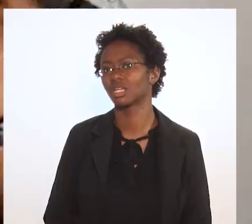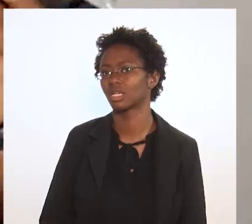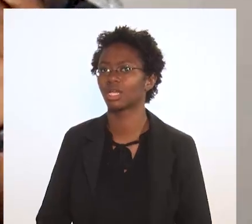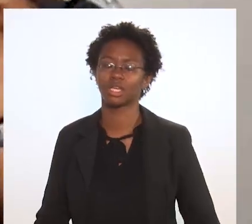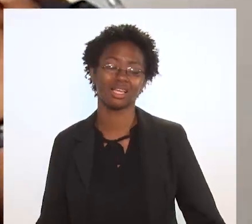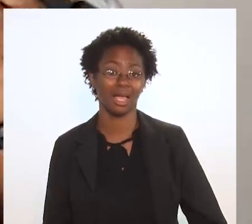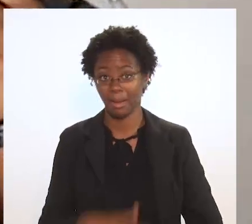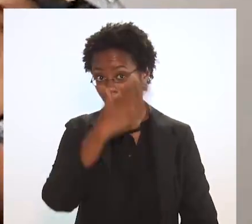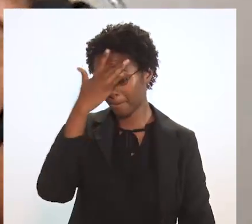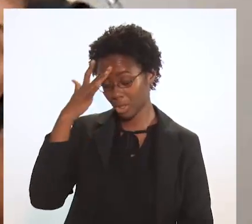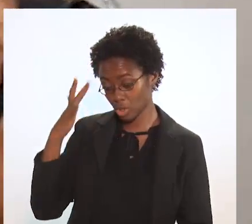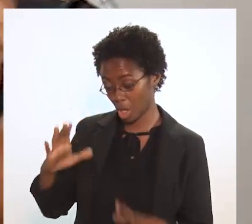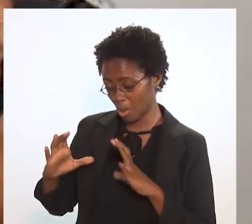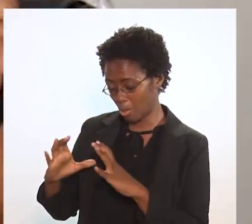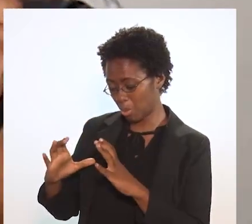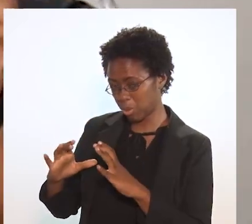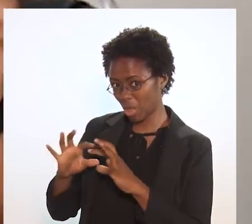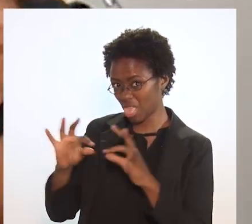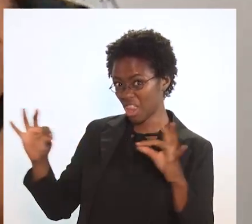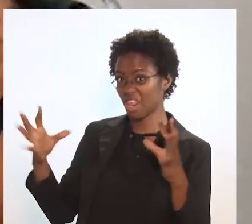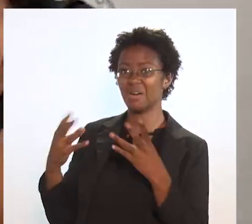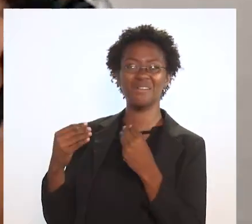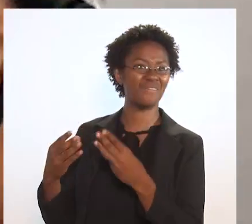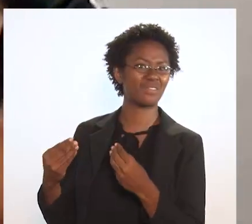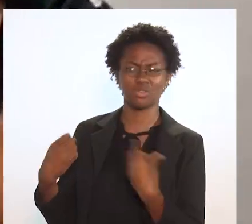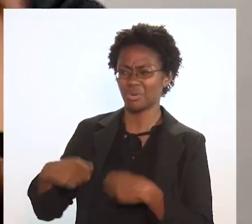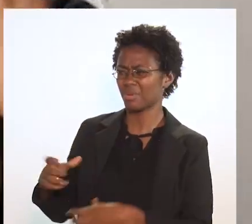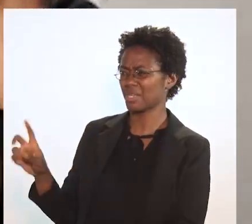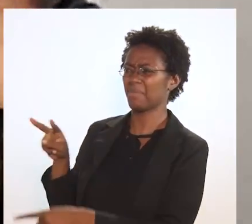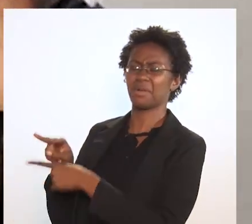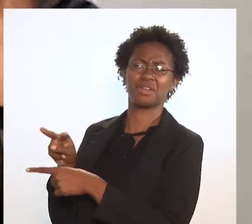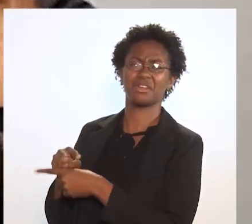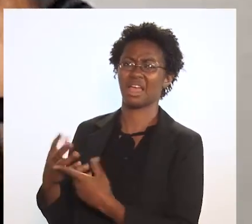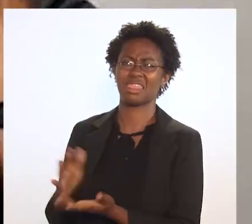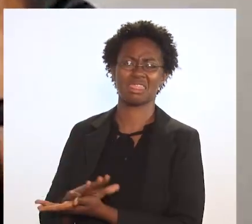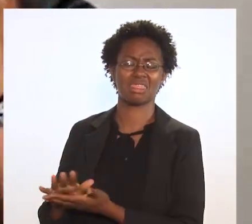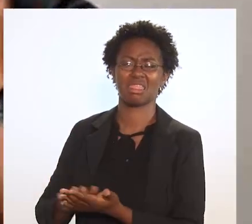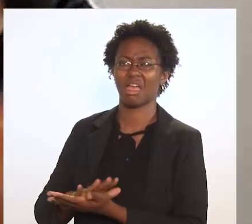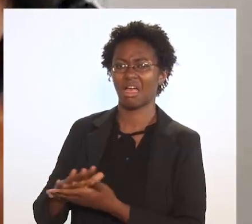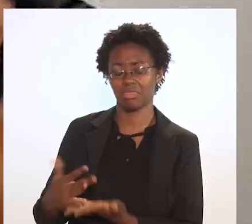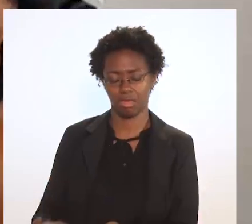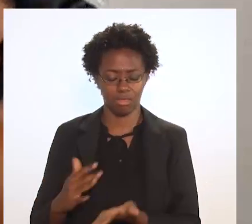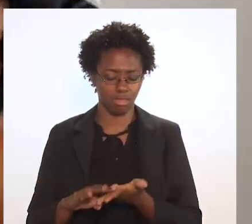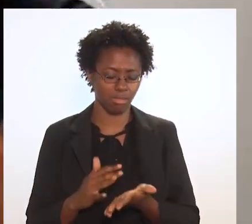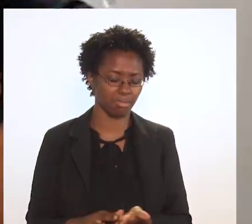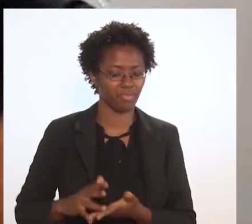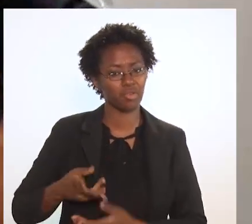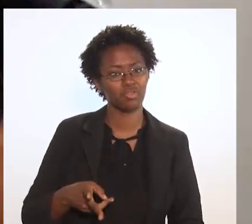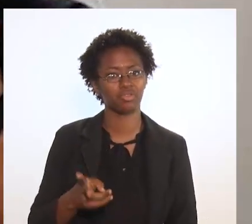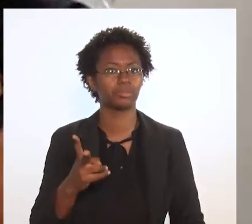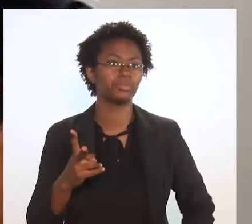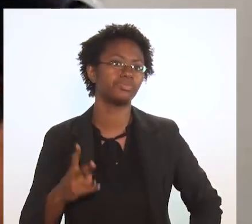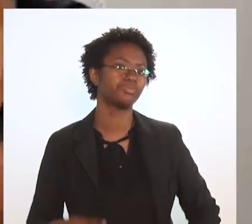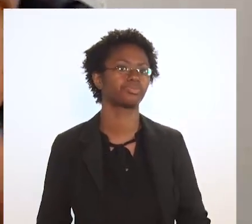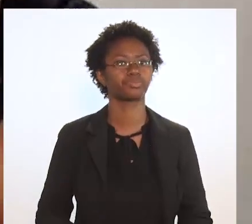Quem tem carretel não pega linha, no samba é preciso